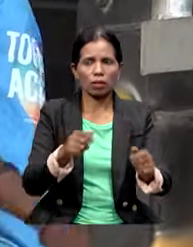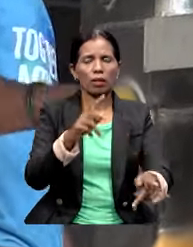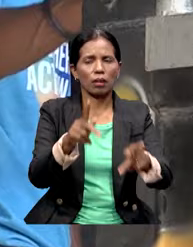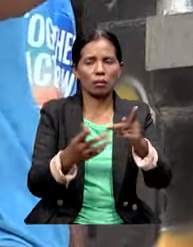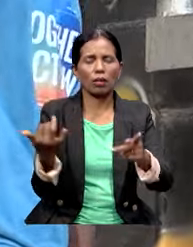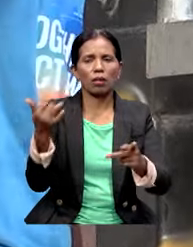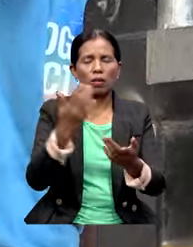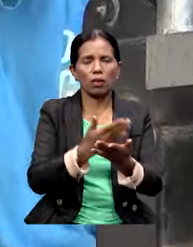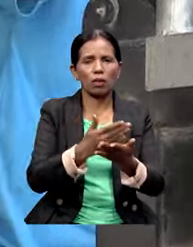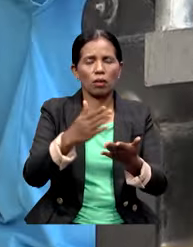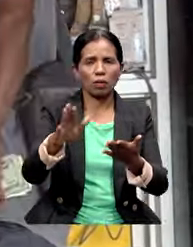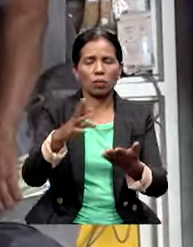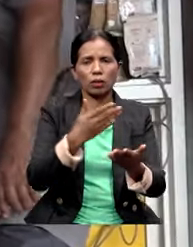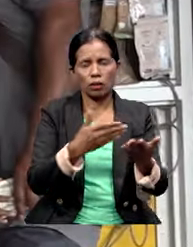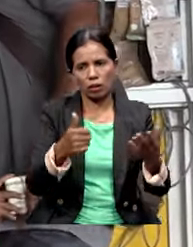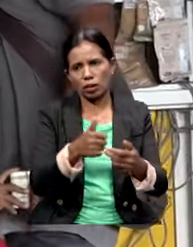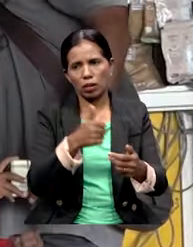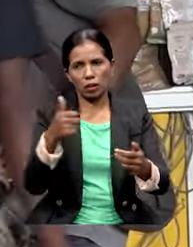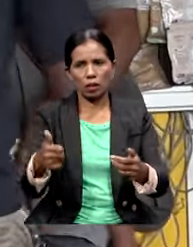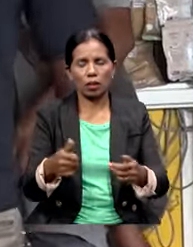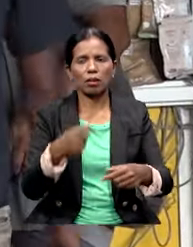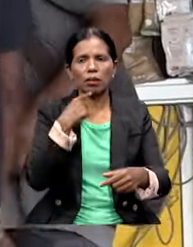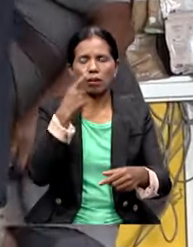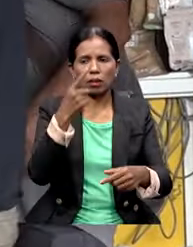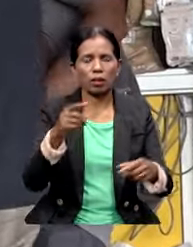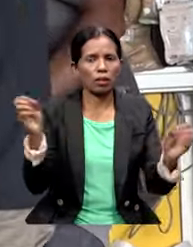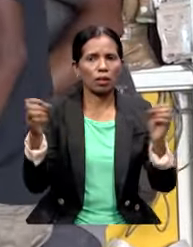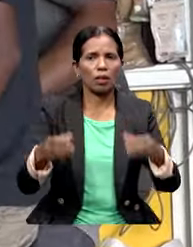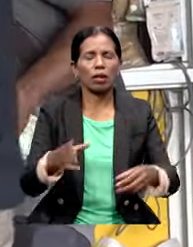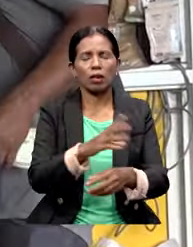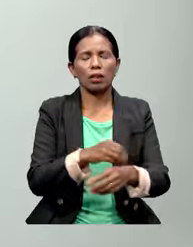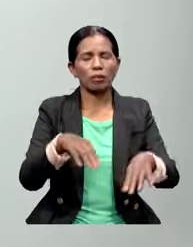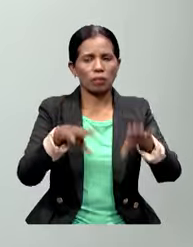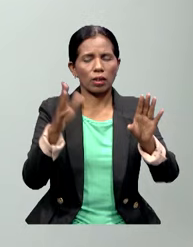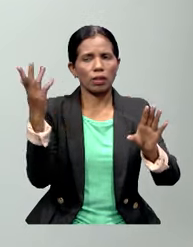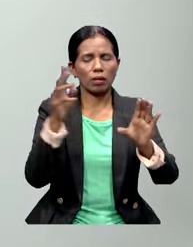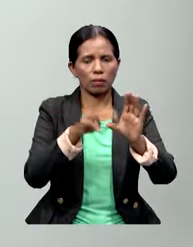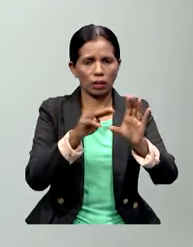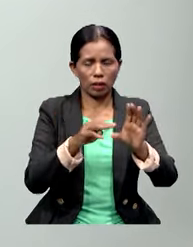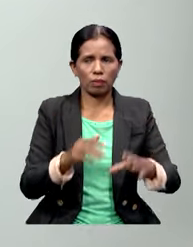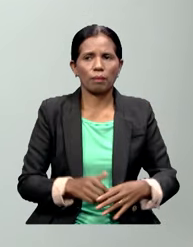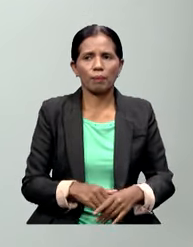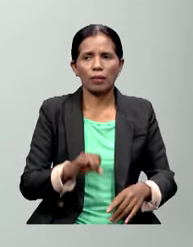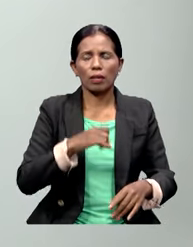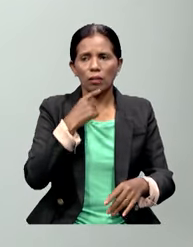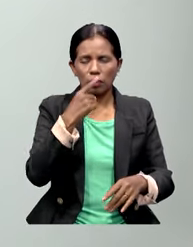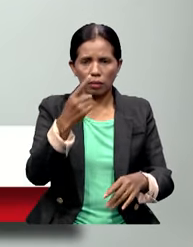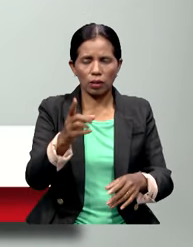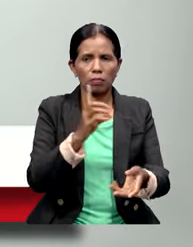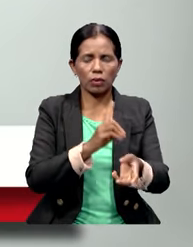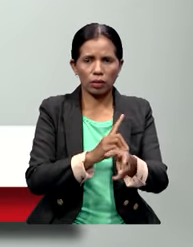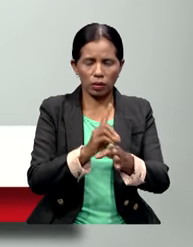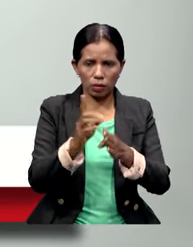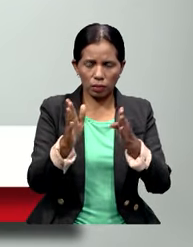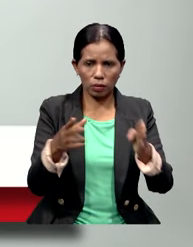consumidor Sira holamos produto seluk, nebe considera ladung folin ia mercado. Hau bol atenção dal heron basur dertu, hau den iten